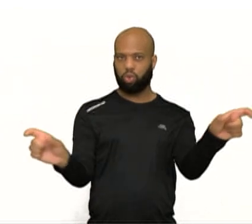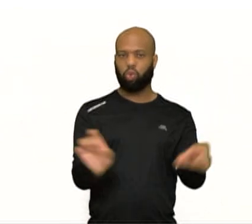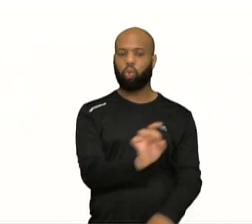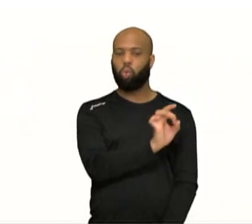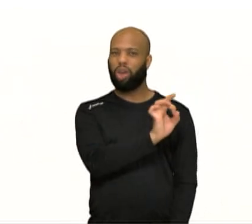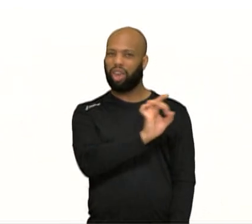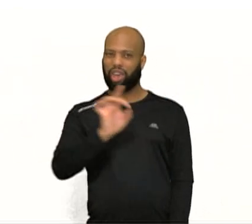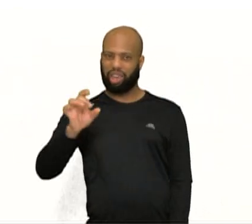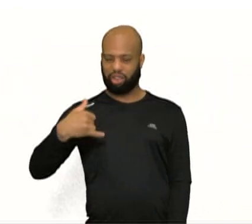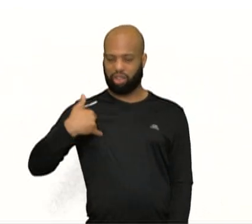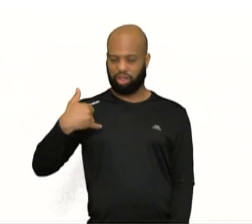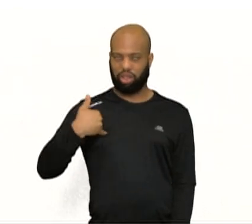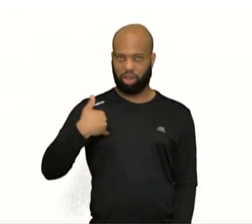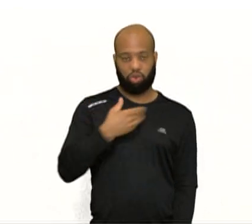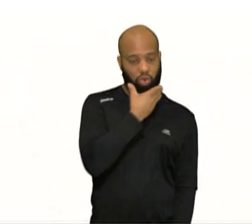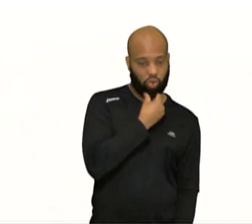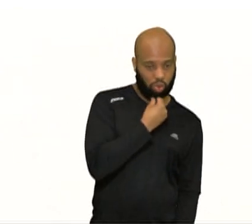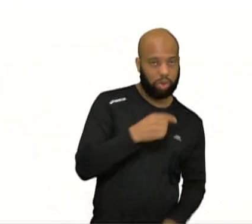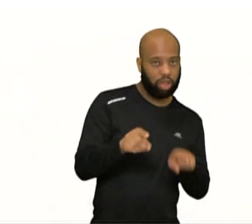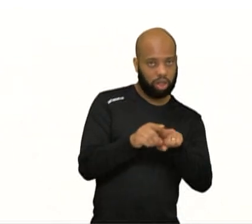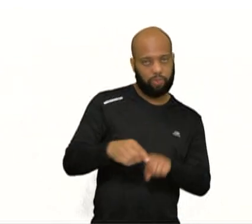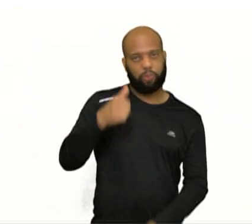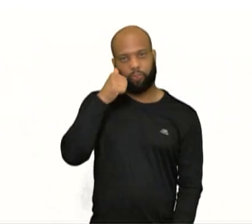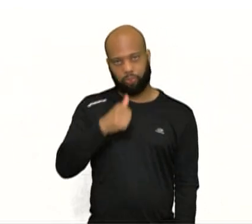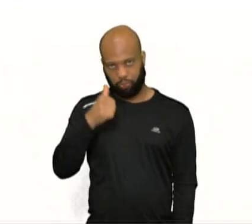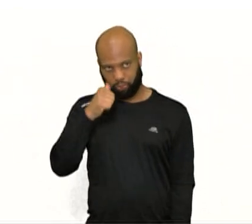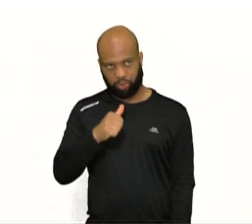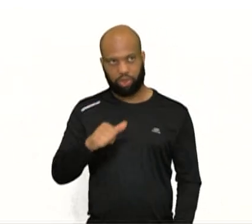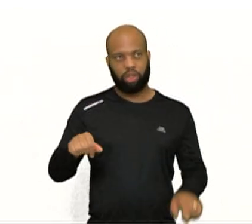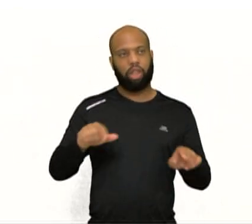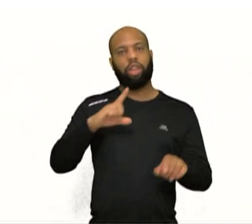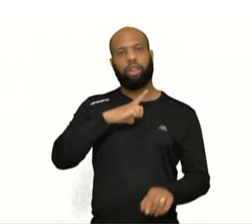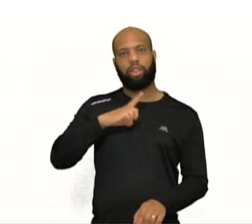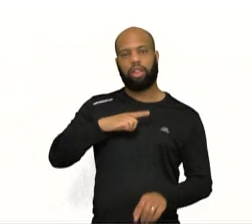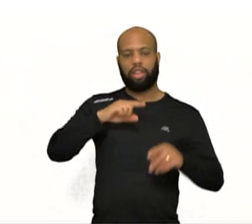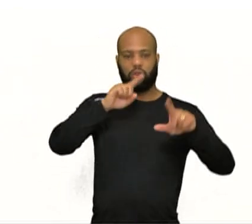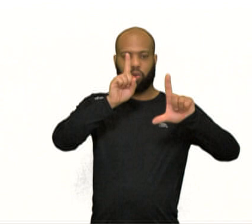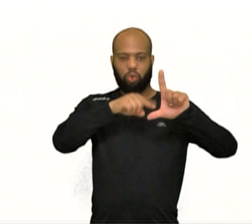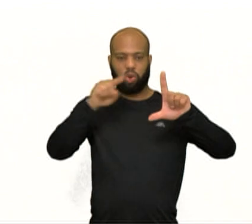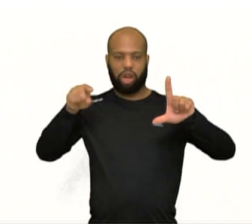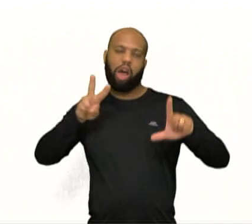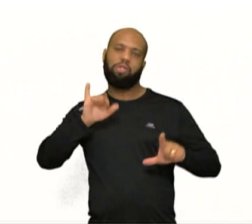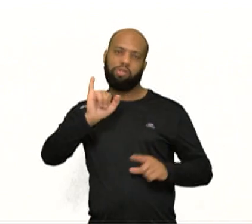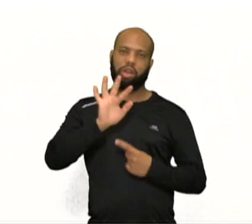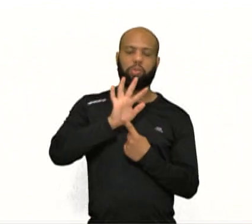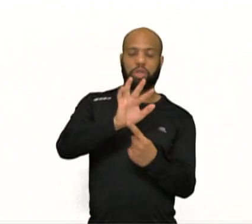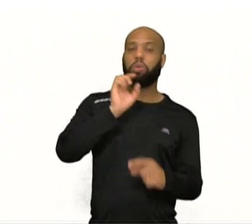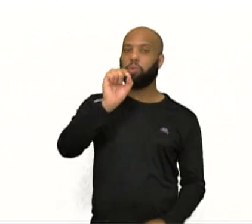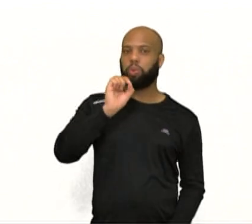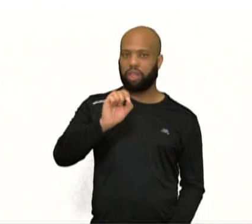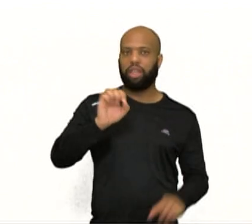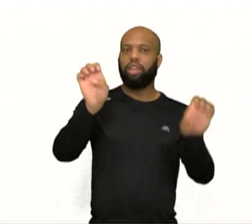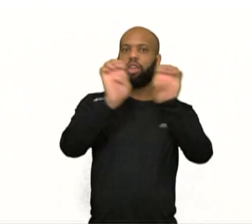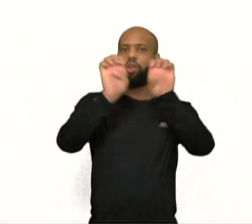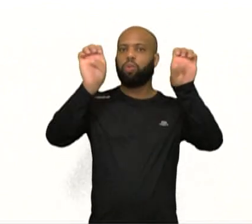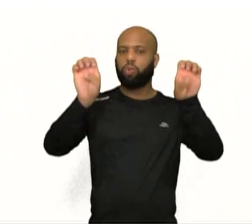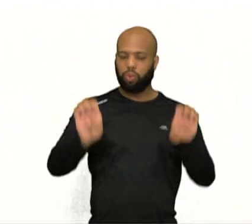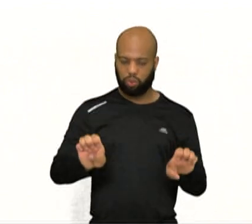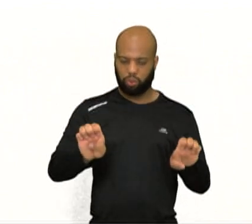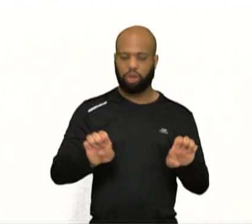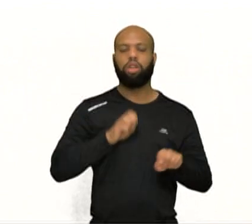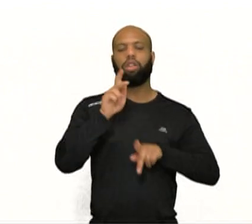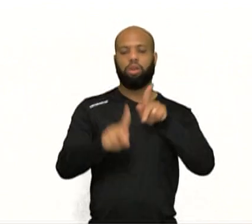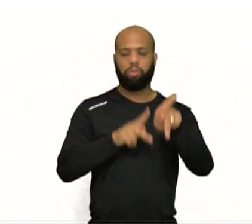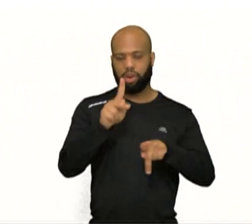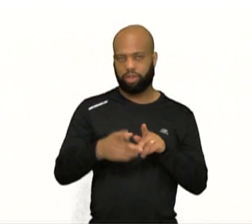faixa de idade, tanto de homens quanto de mulheres. Aí eu vou ter o gráfico que vai mostrar essa estrutura da população.